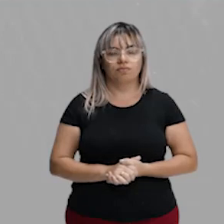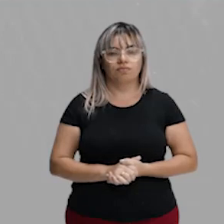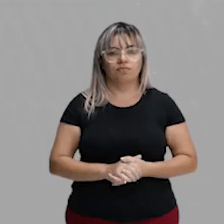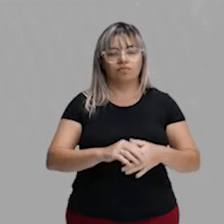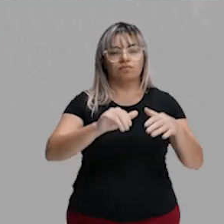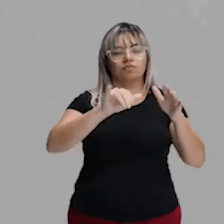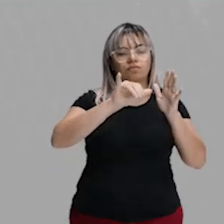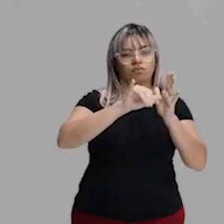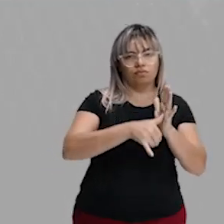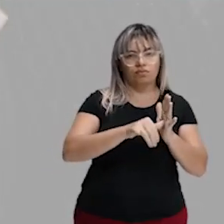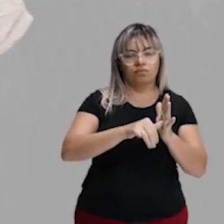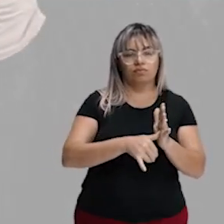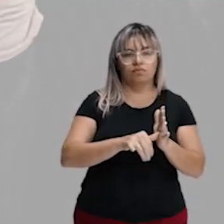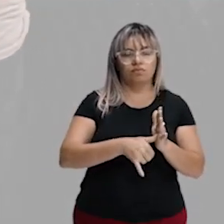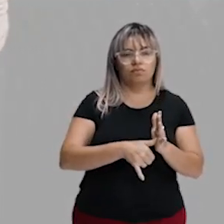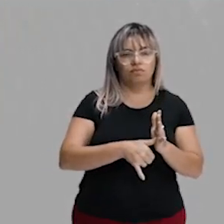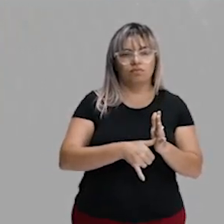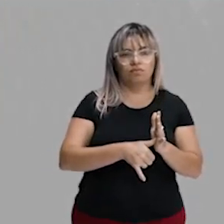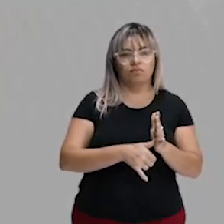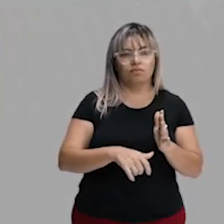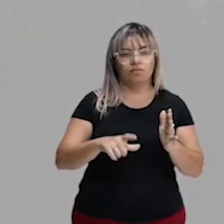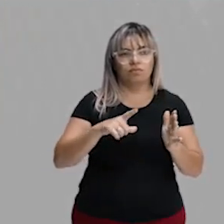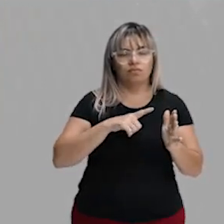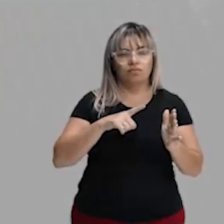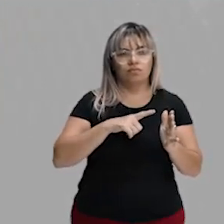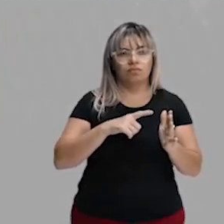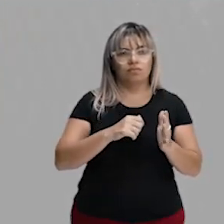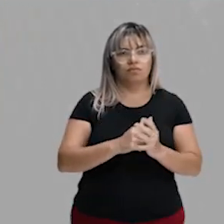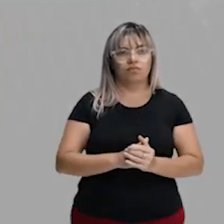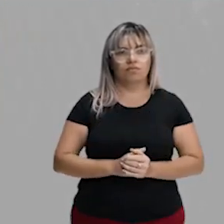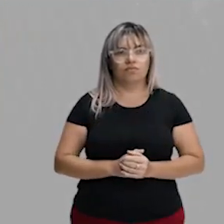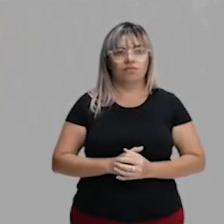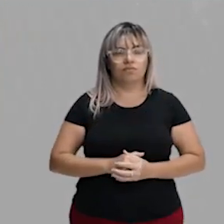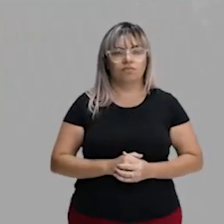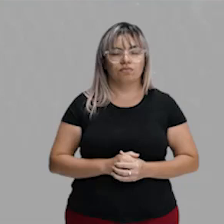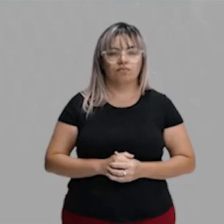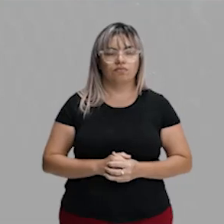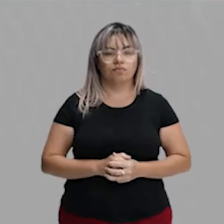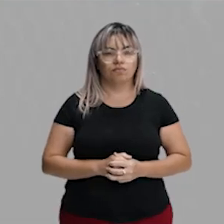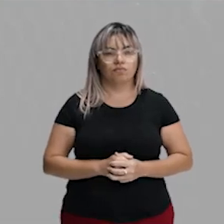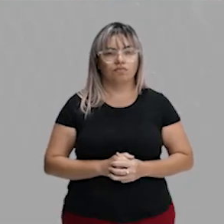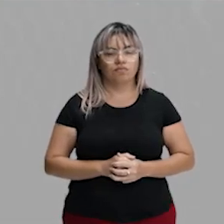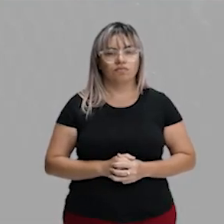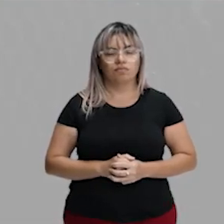para o gerador, nós vamos ter, deixa eu apagar aqui esse lado dos receptores.